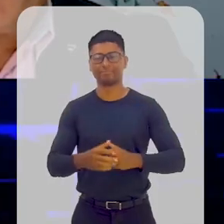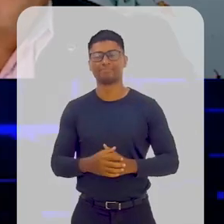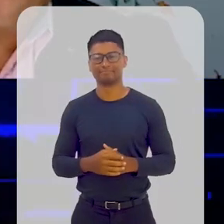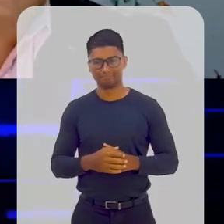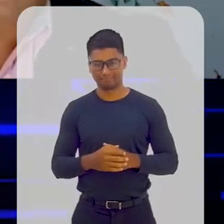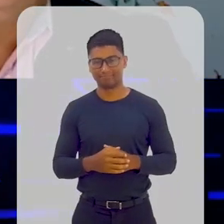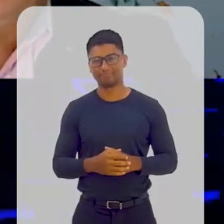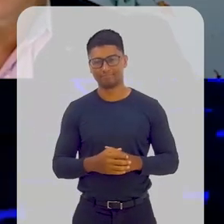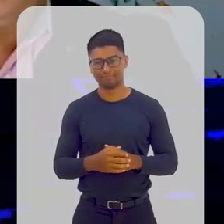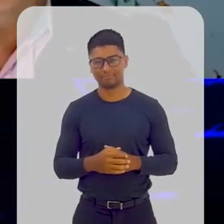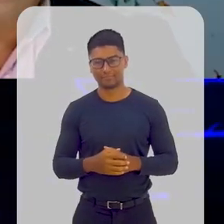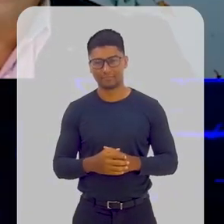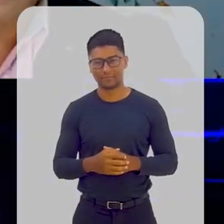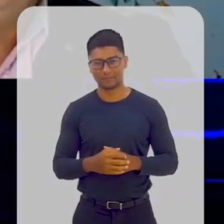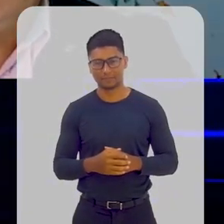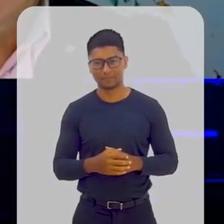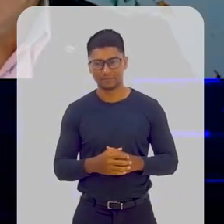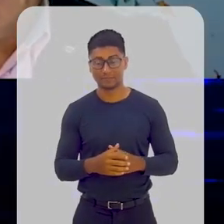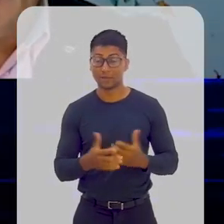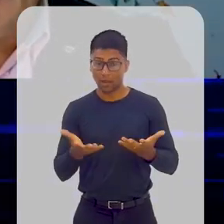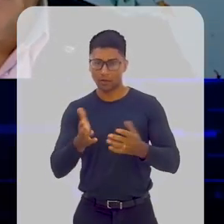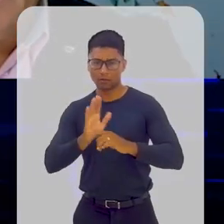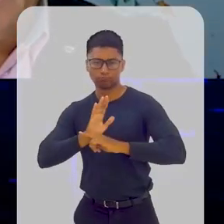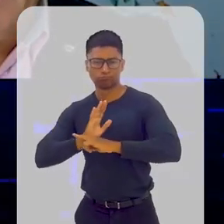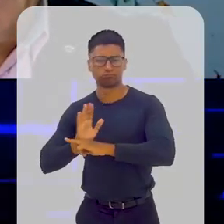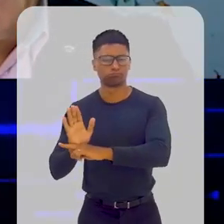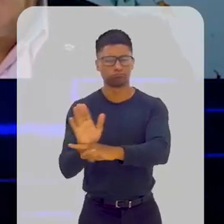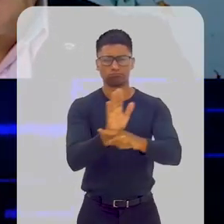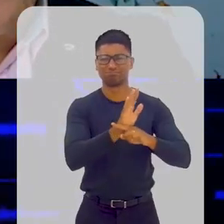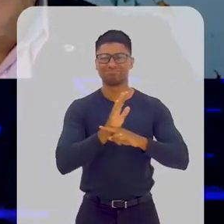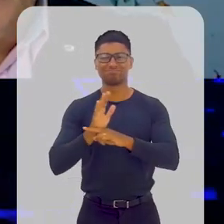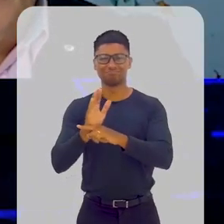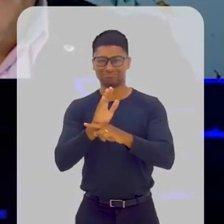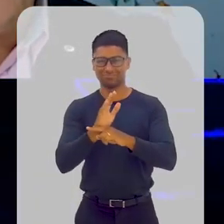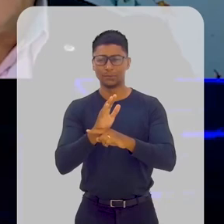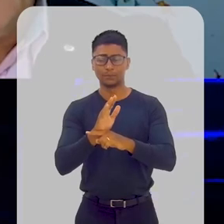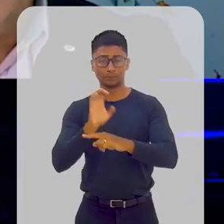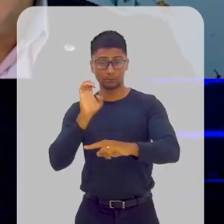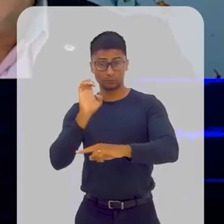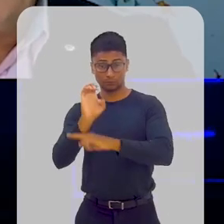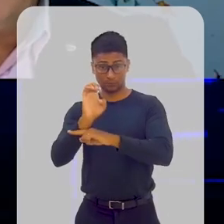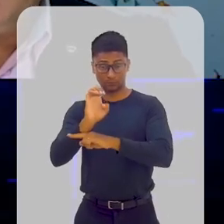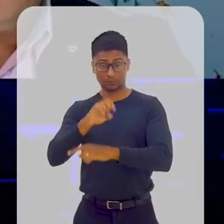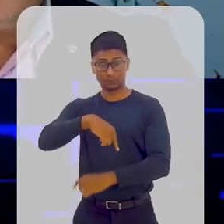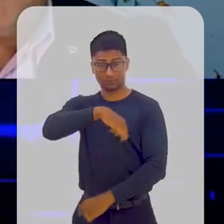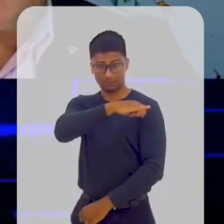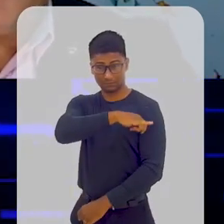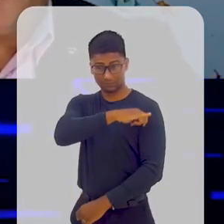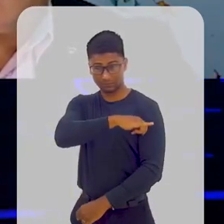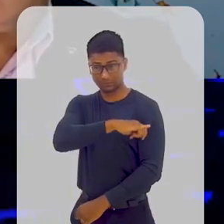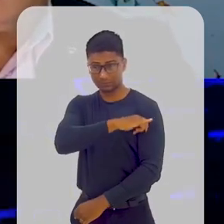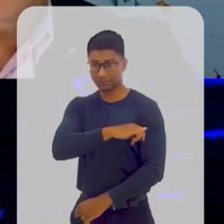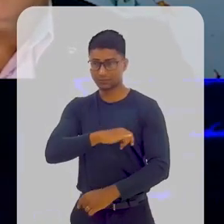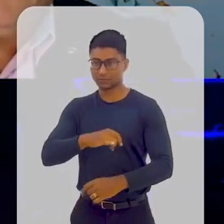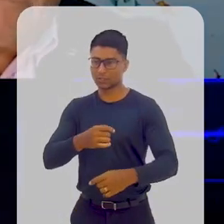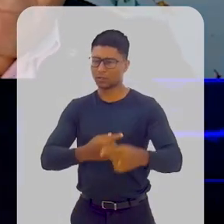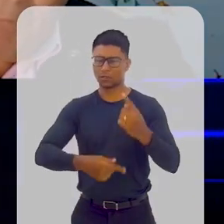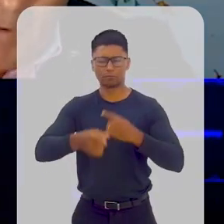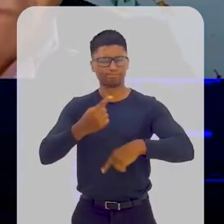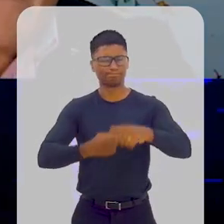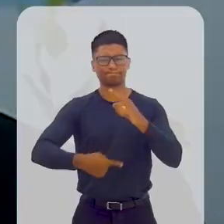né, como fator potencializador, né, de um Estado cada vez mais